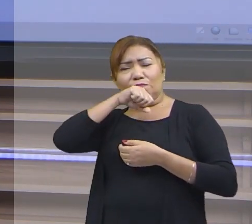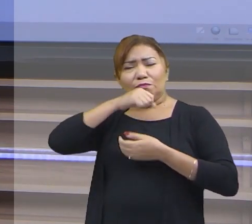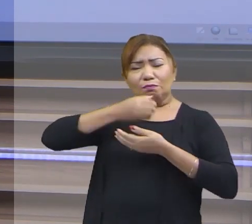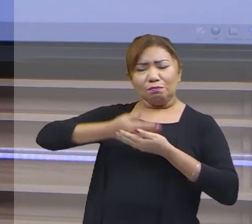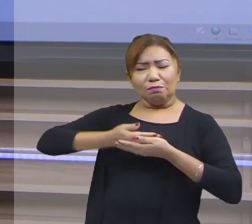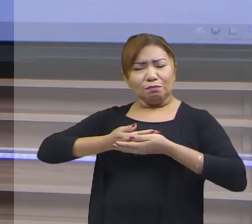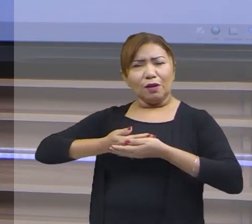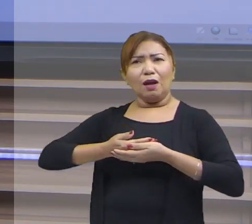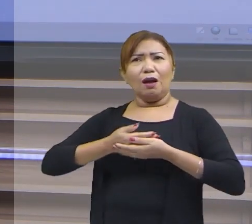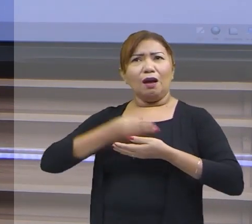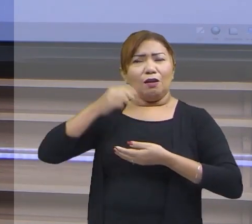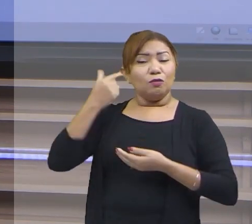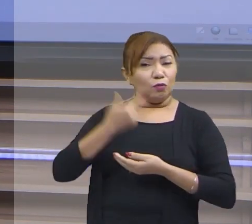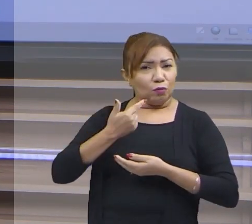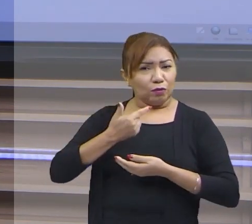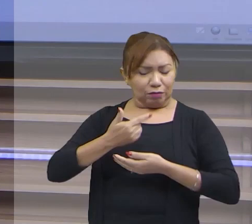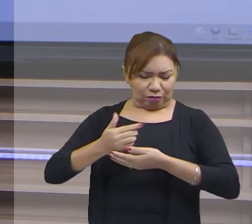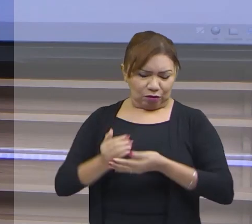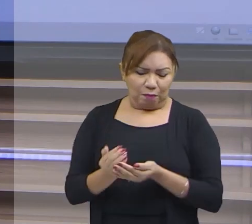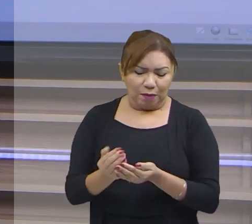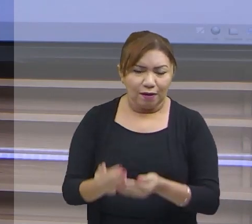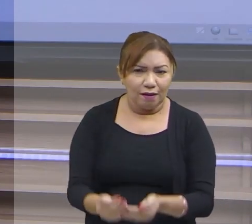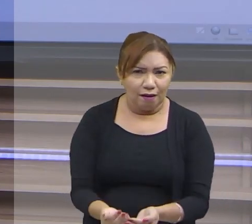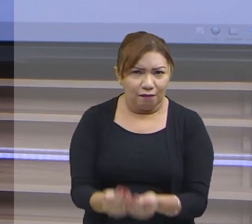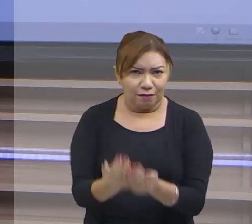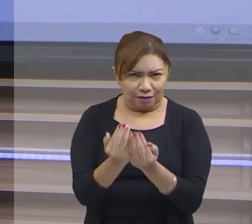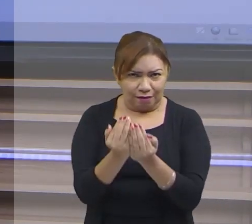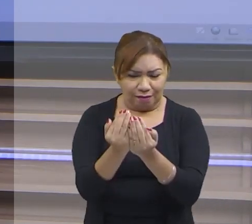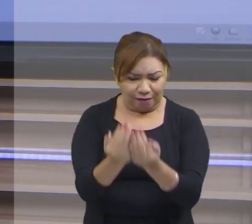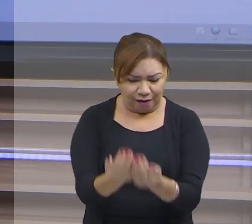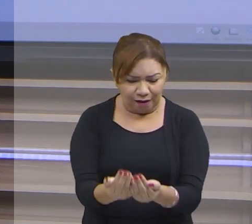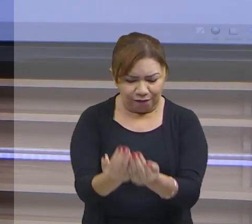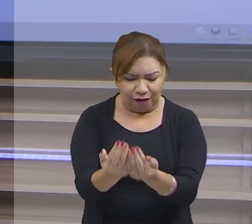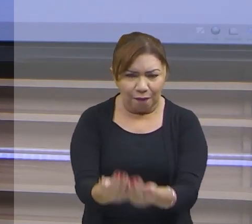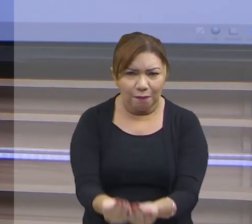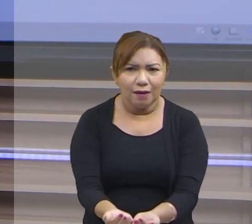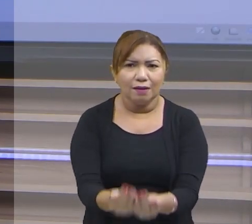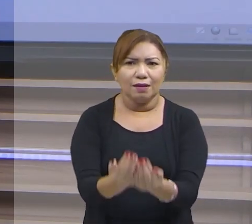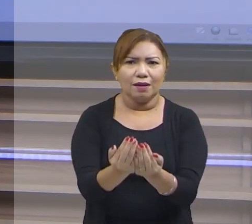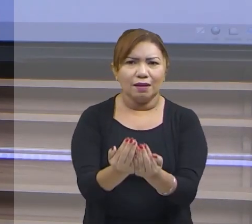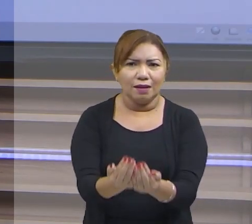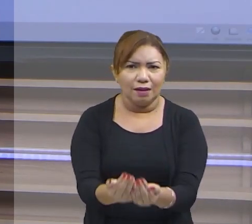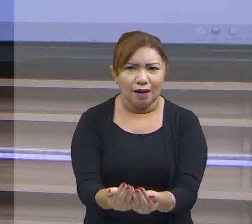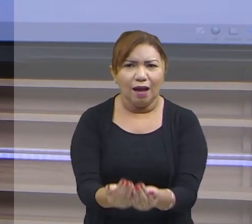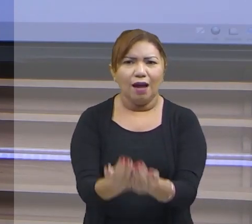me colocava entre a cintura dela e